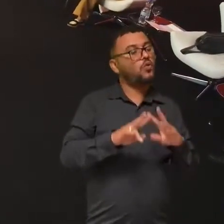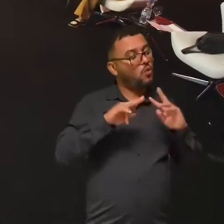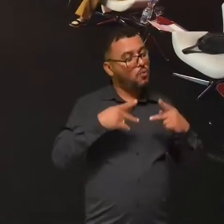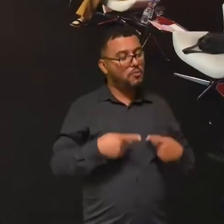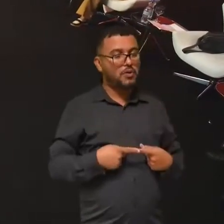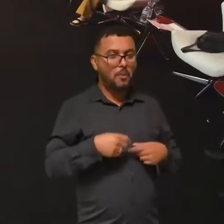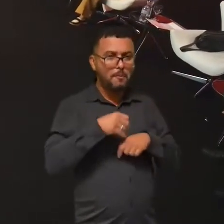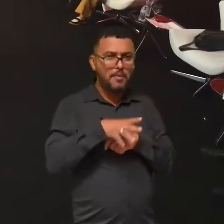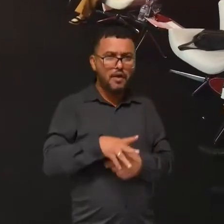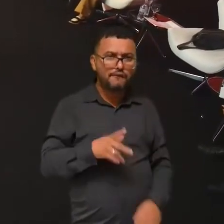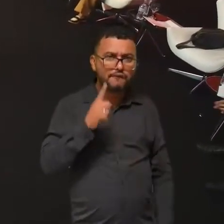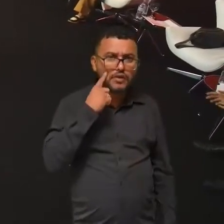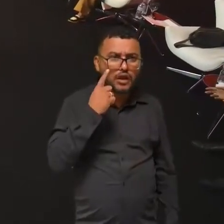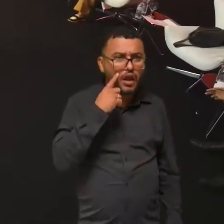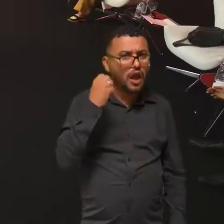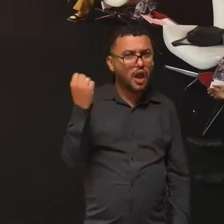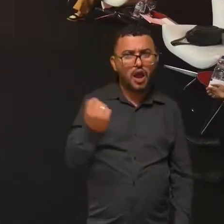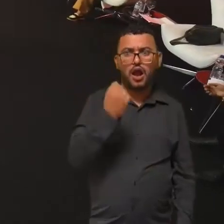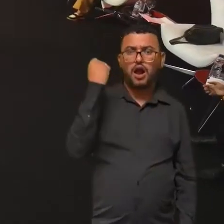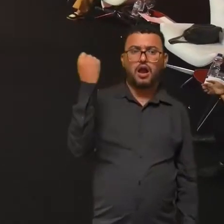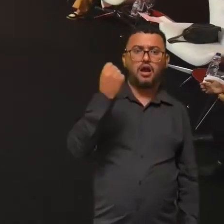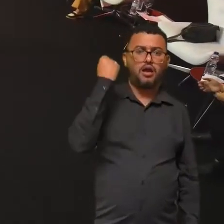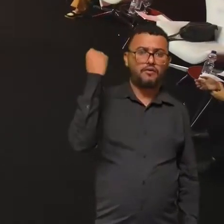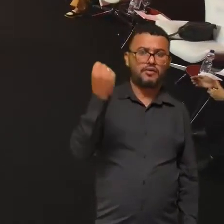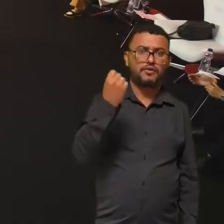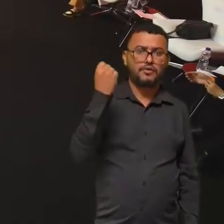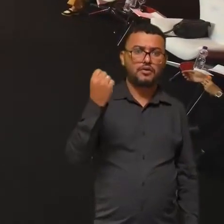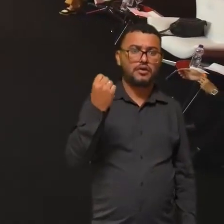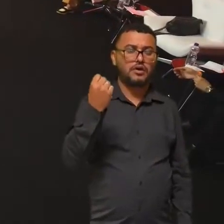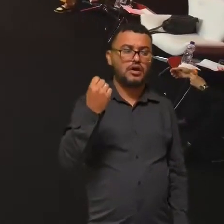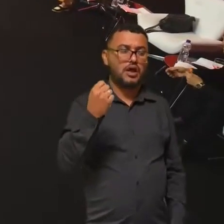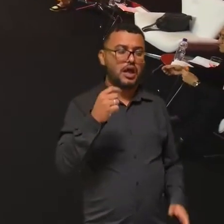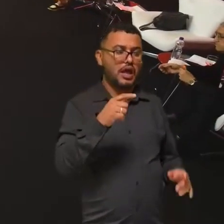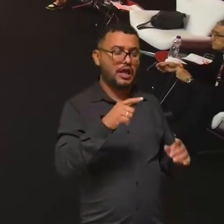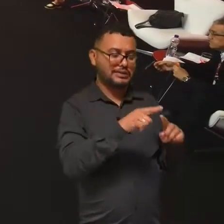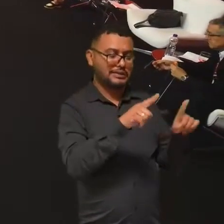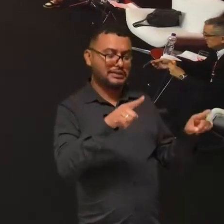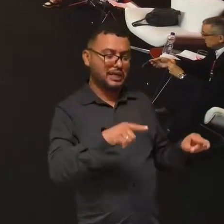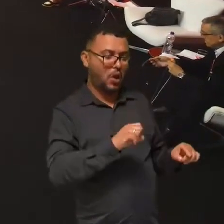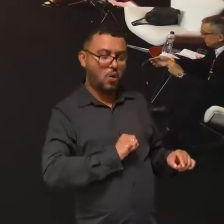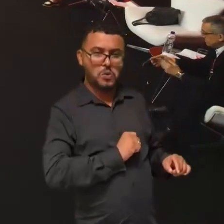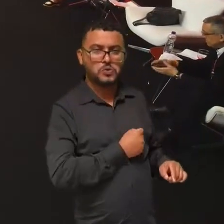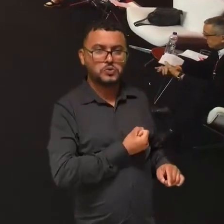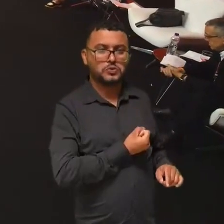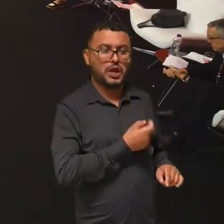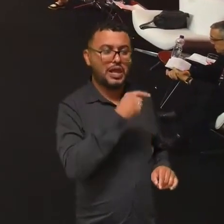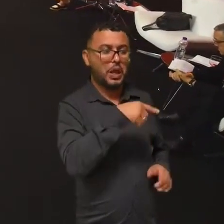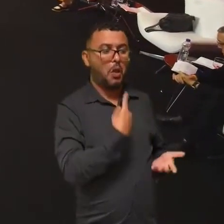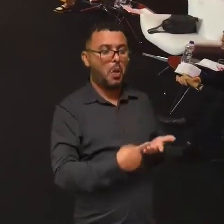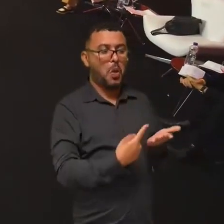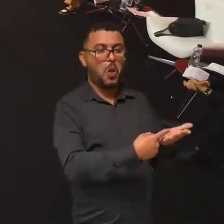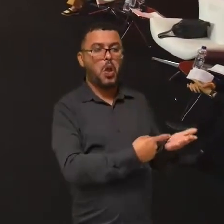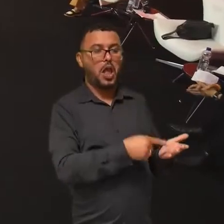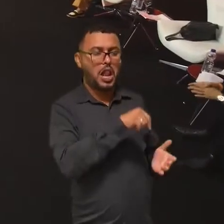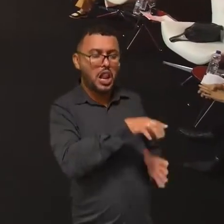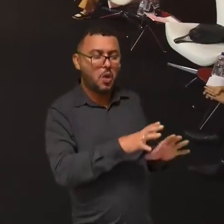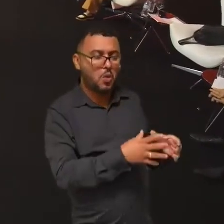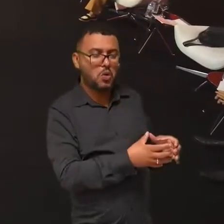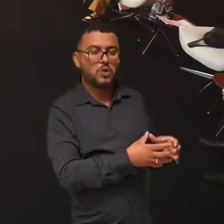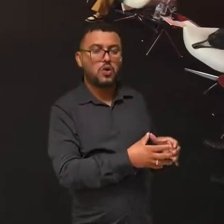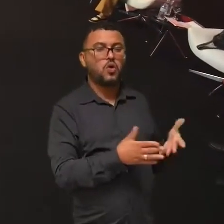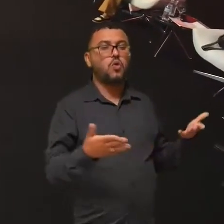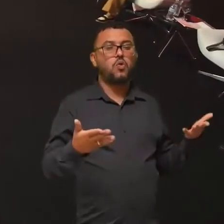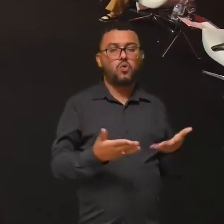grave. Gabinete do ódio vai ser fichinha. O que nós temos hoje, isso já está